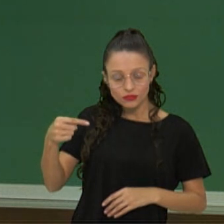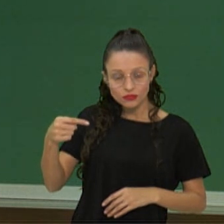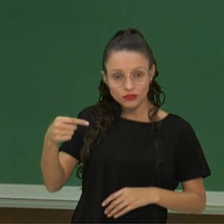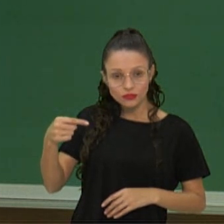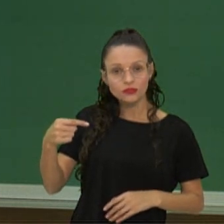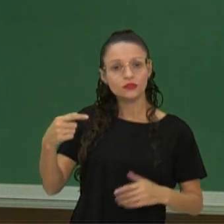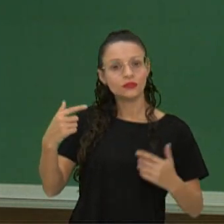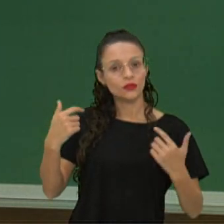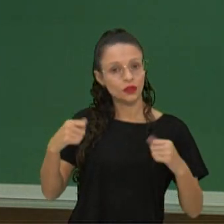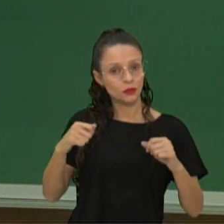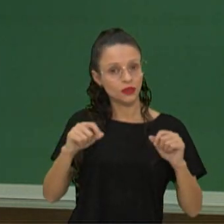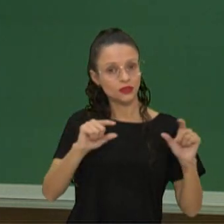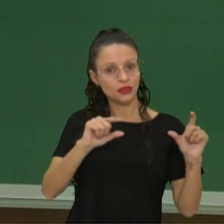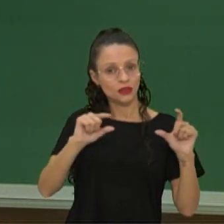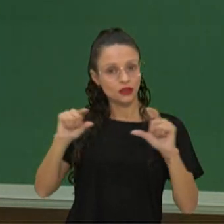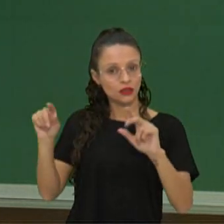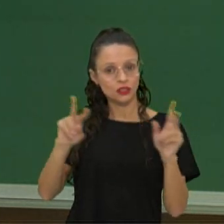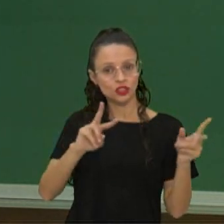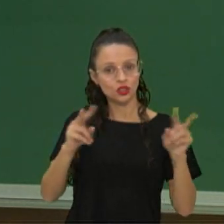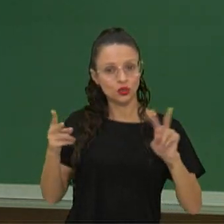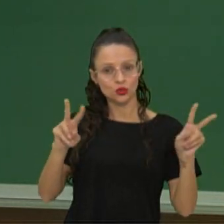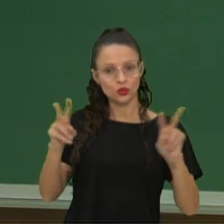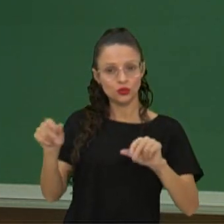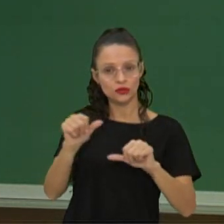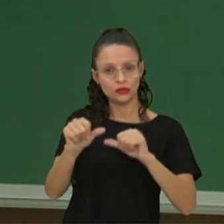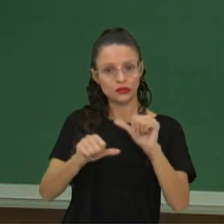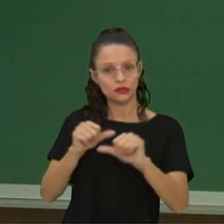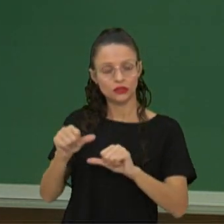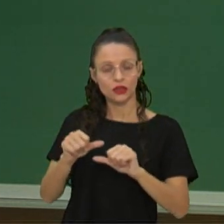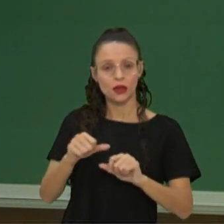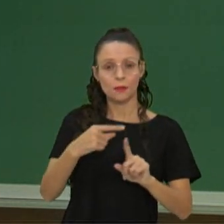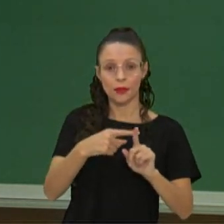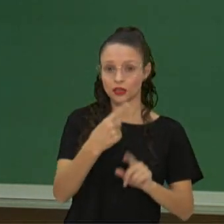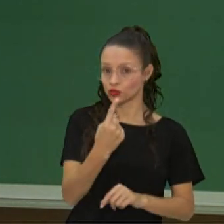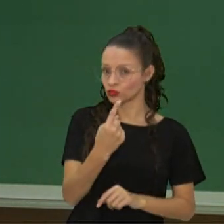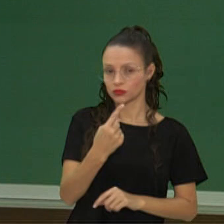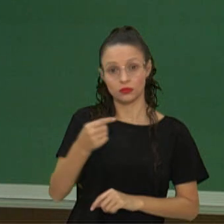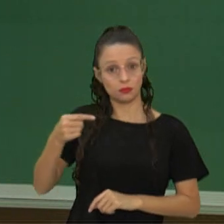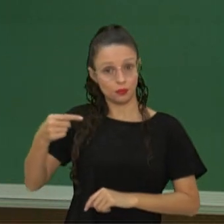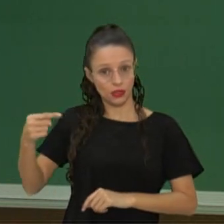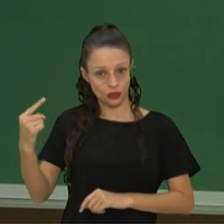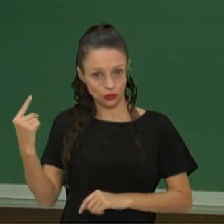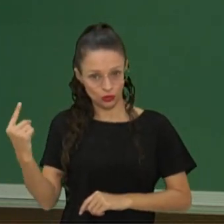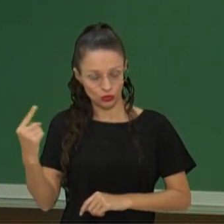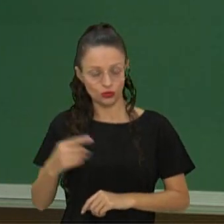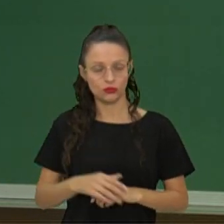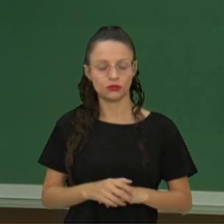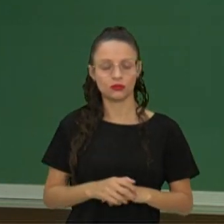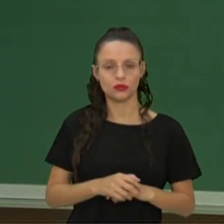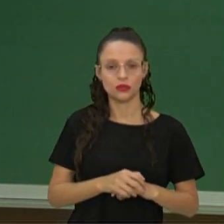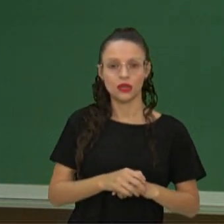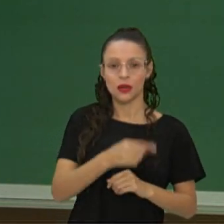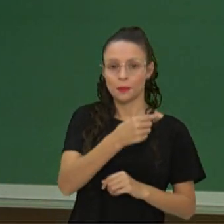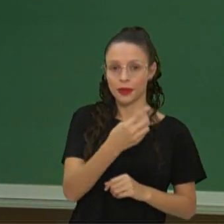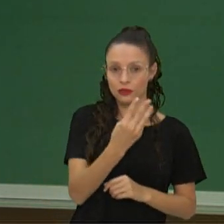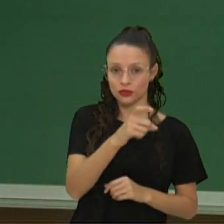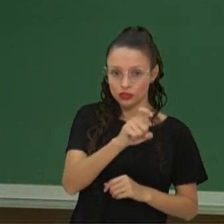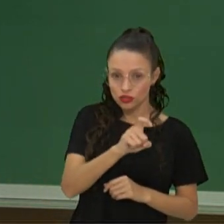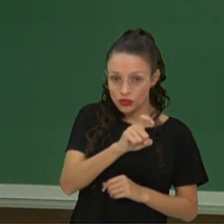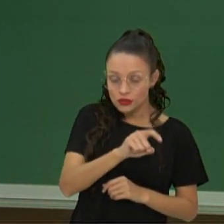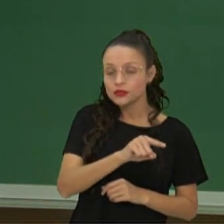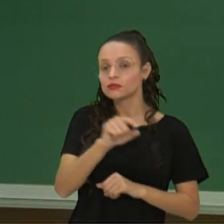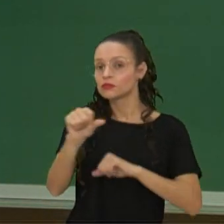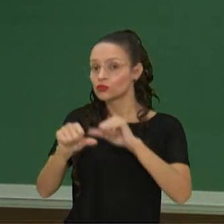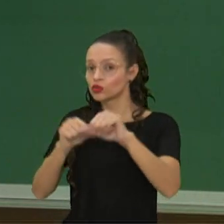escrever o polinômio com os sinais trocados. Então, olha só, em vez de escrever mais 1, eu vou escrever menos 1. Em vez de escrever menos 3x, eu vou